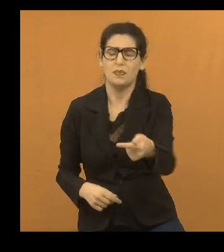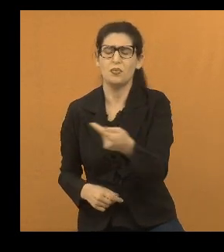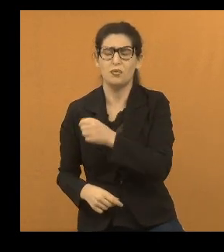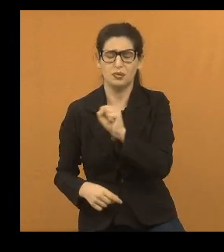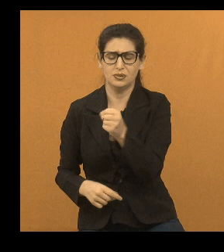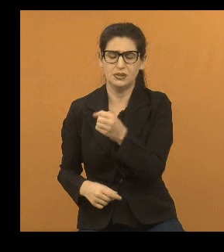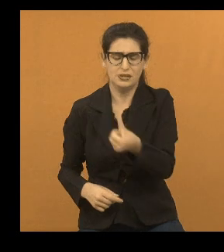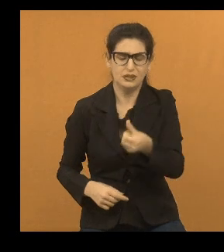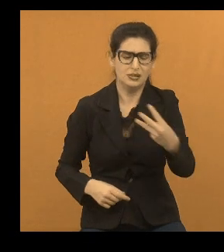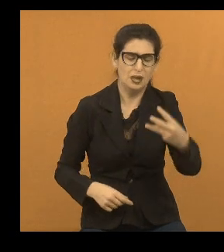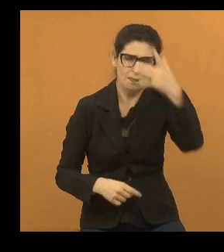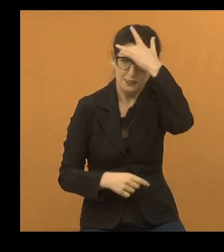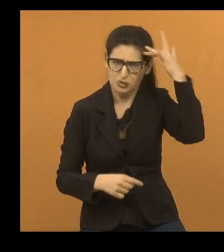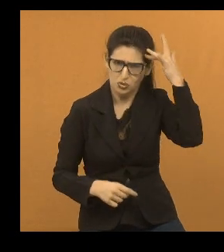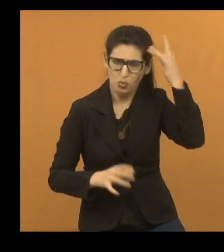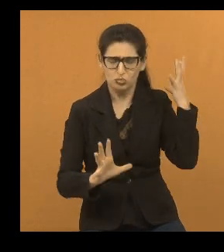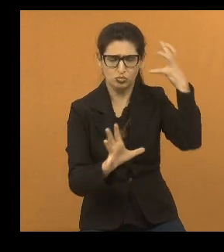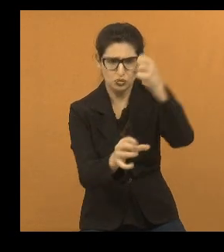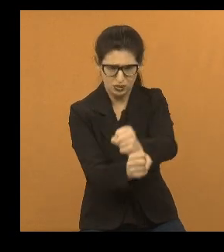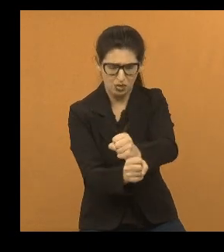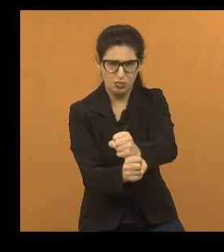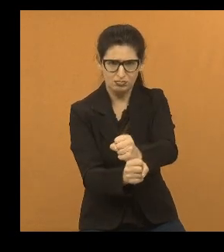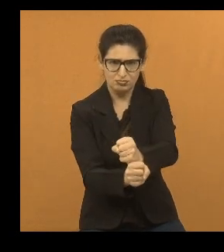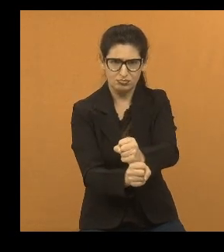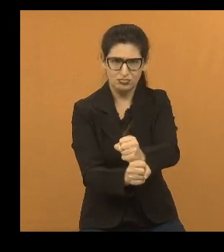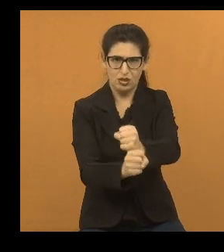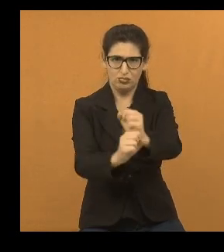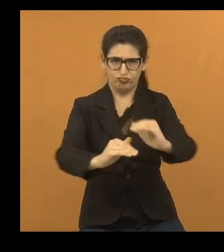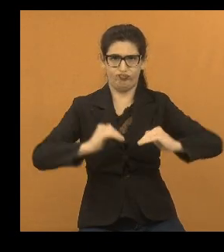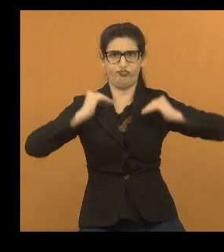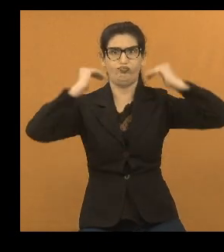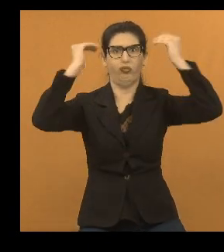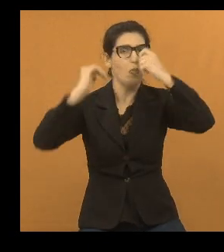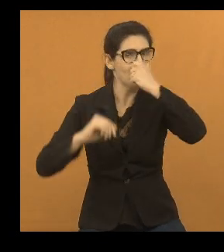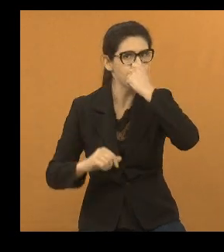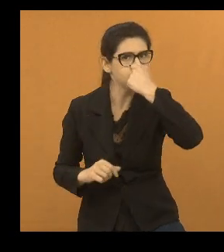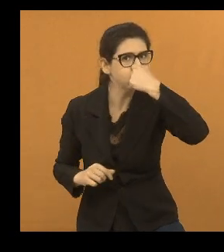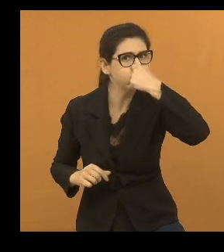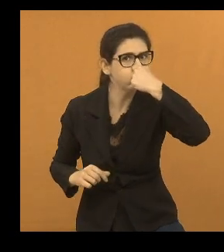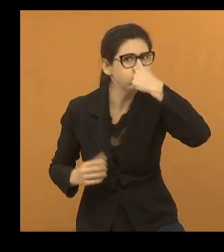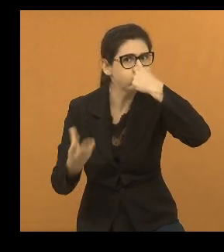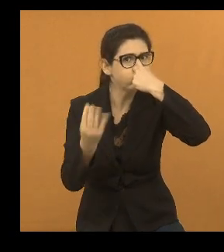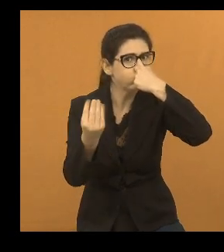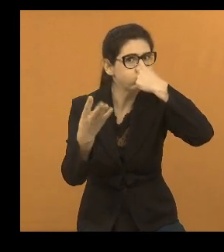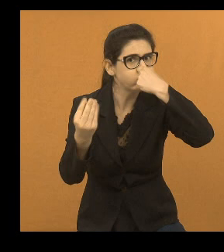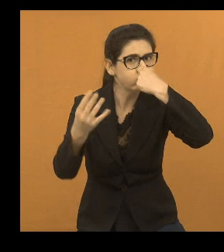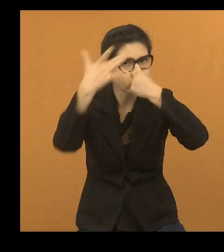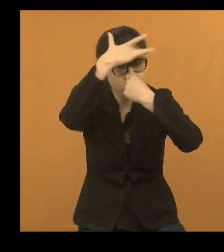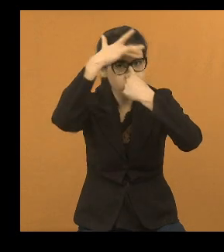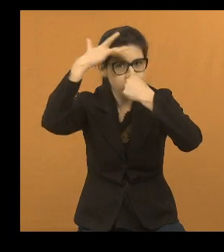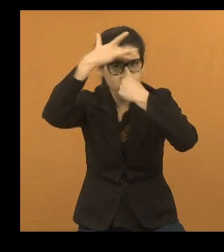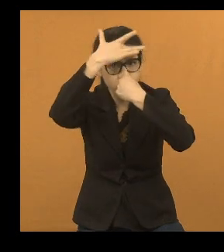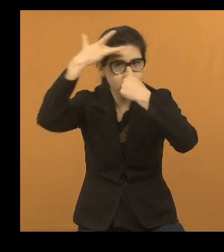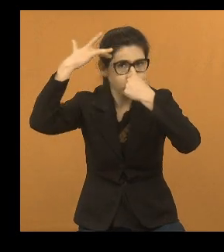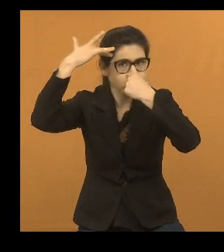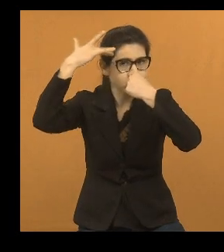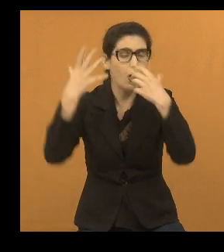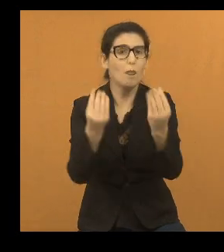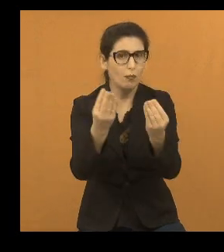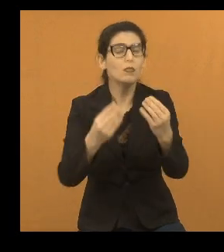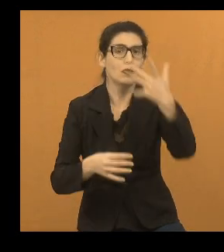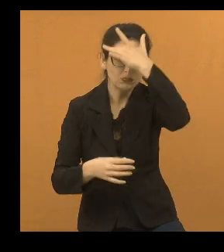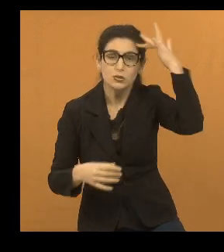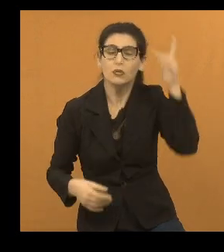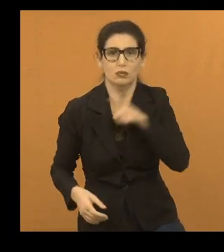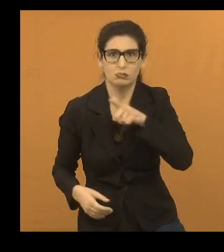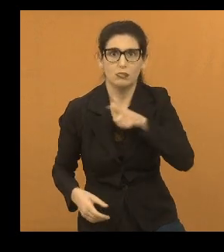231.863 habitantes, ou seja, está muito acima do limite. Ela tem que fazer a regulamentação do seu espaço